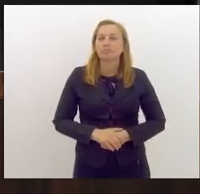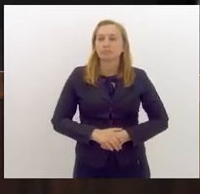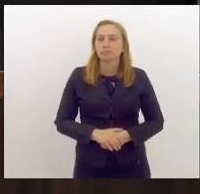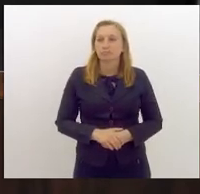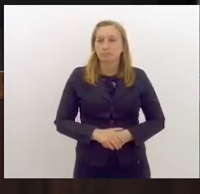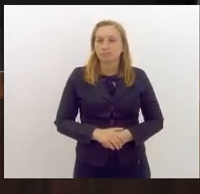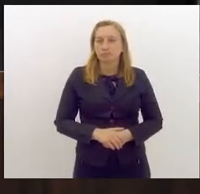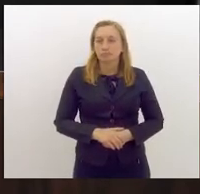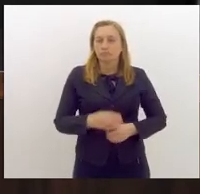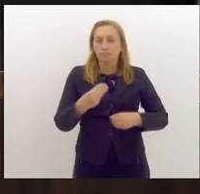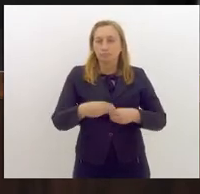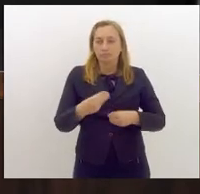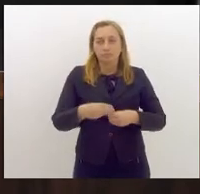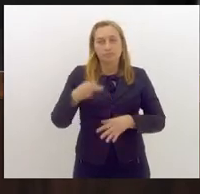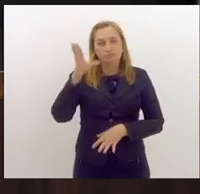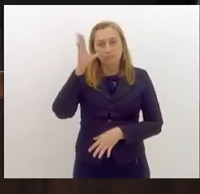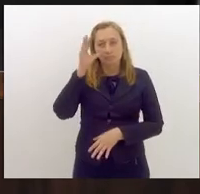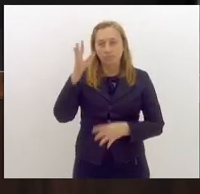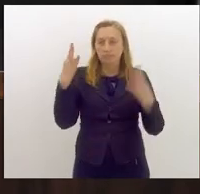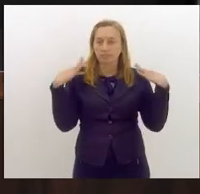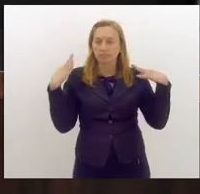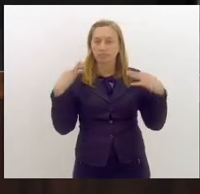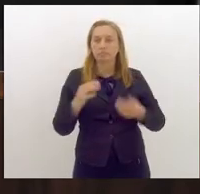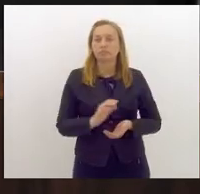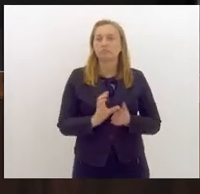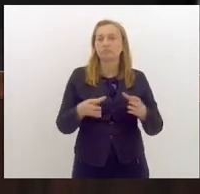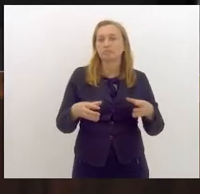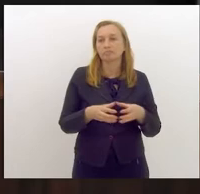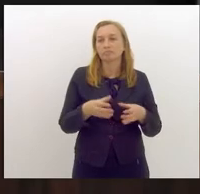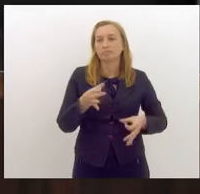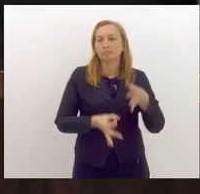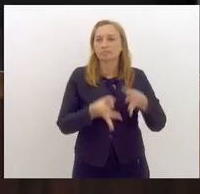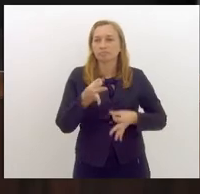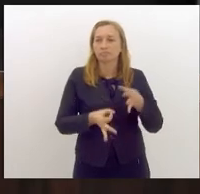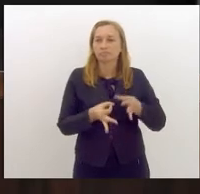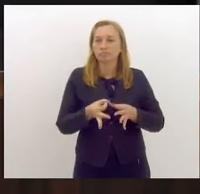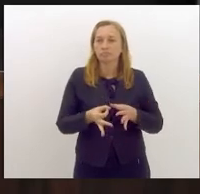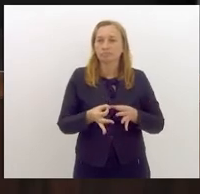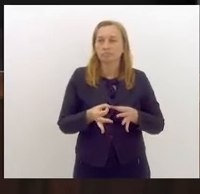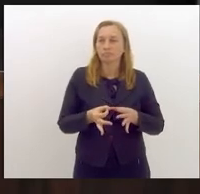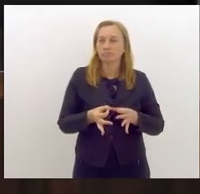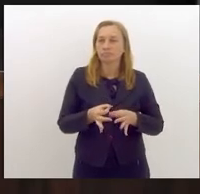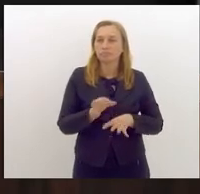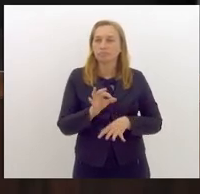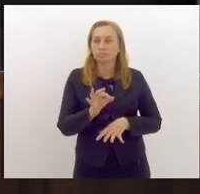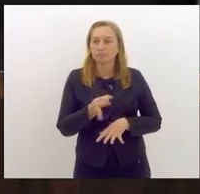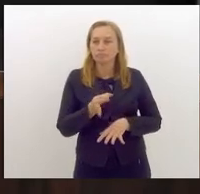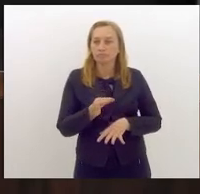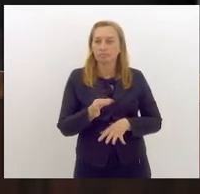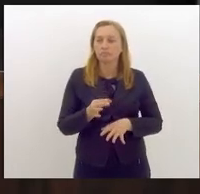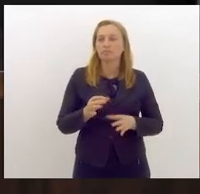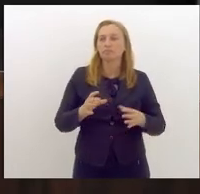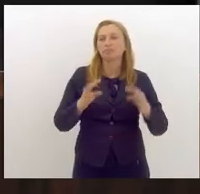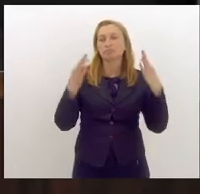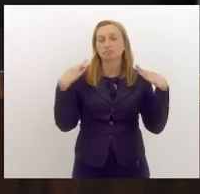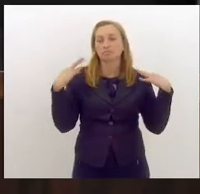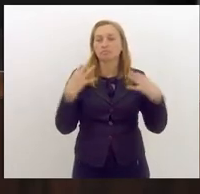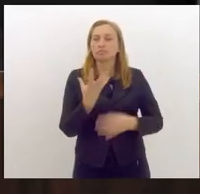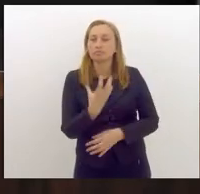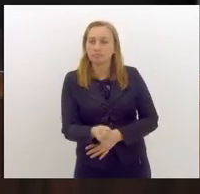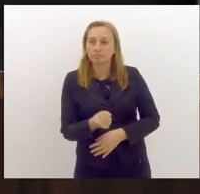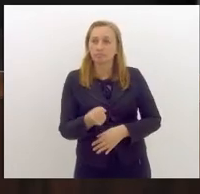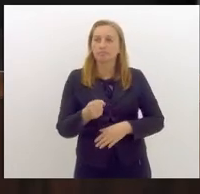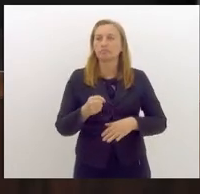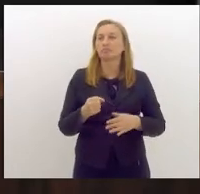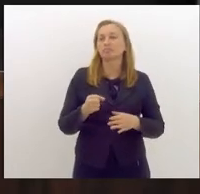como município de interesse turístico pareceres a comissão de condição Justiça pela legalidade de turismo favorável de assuntos principais do movimento